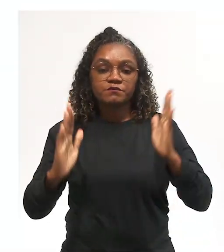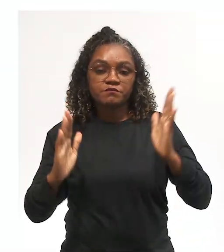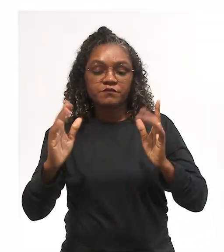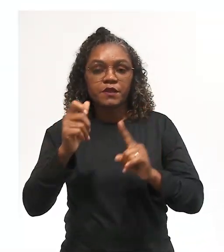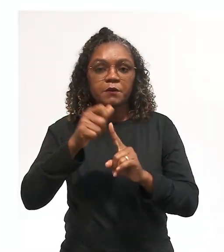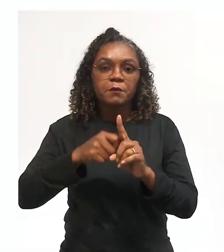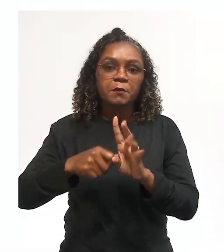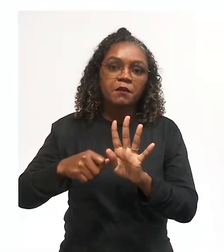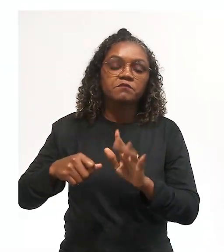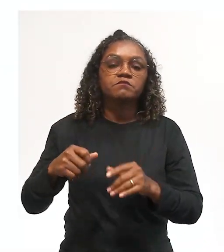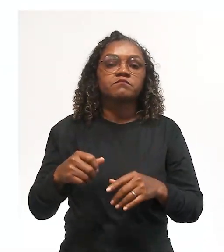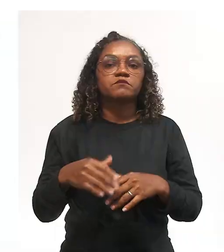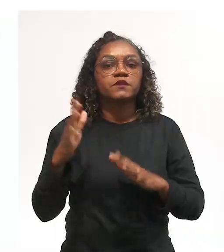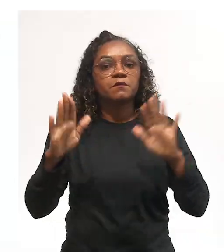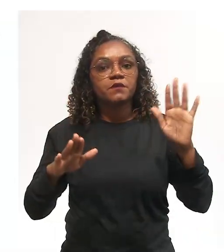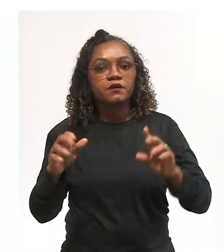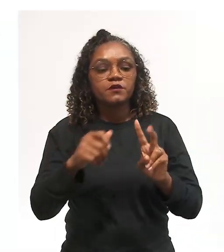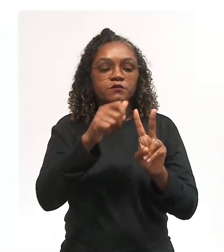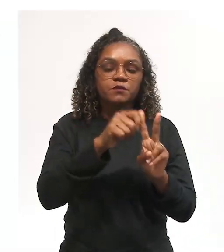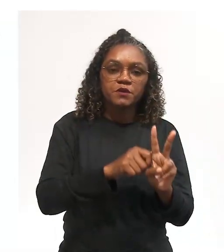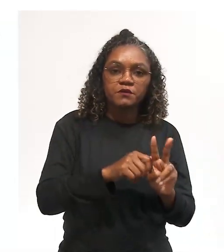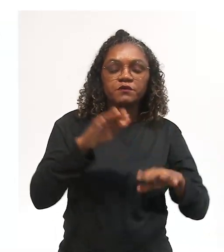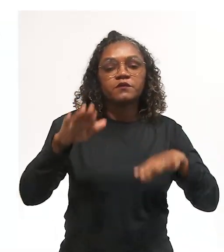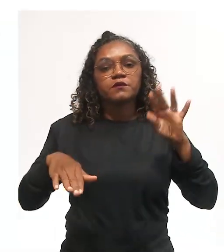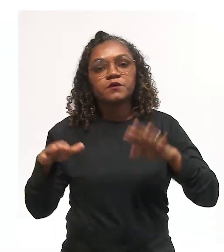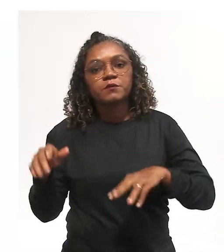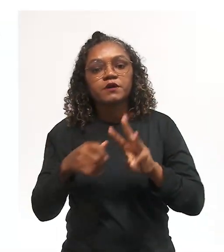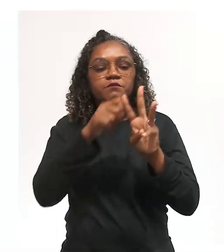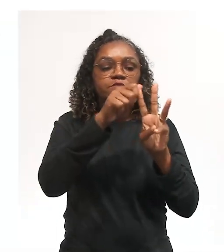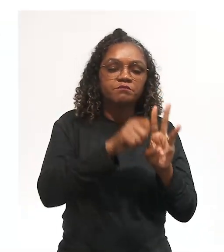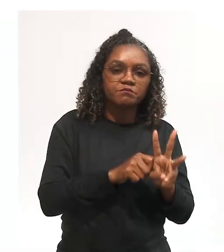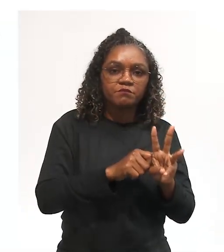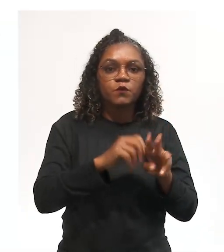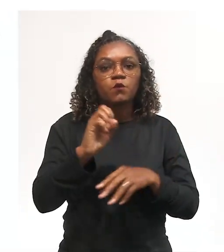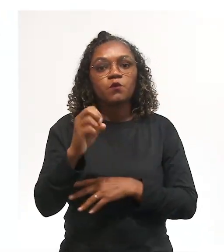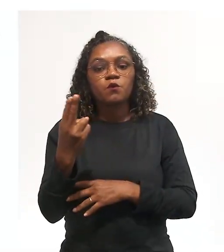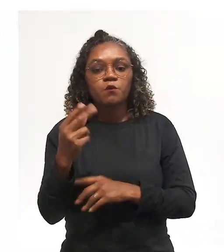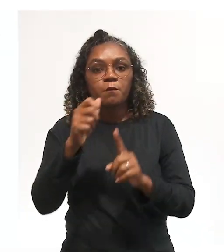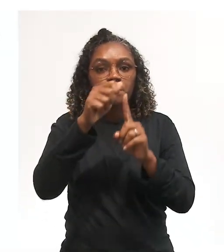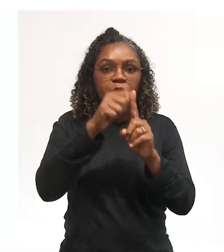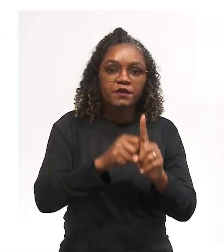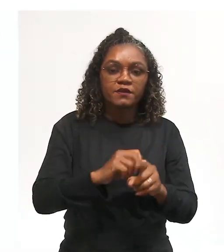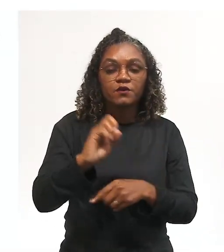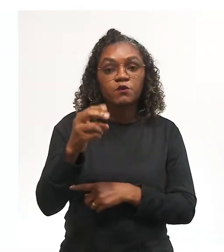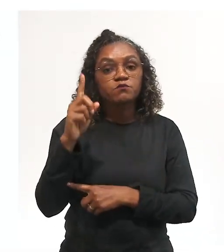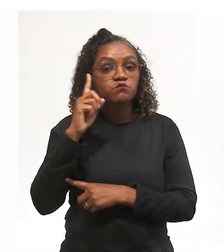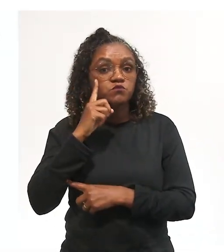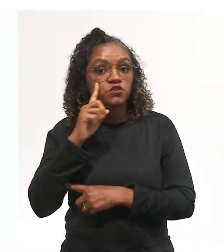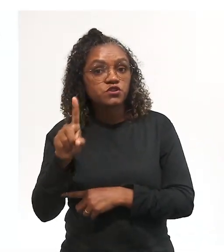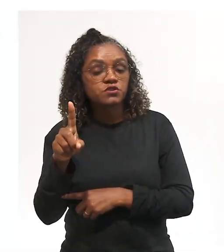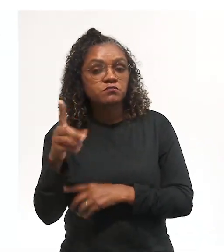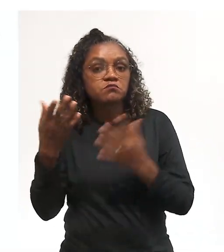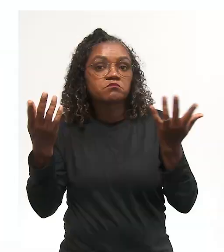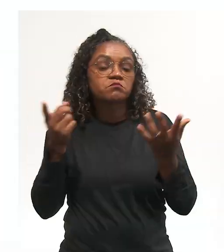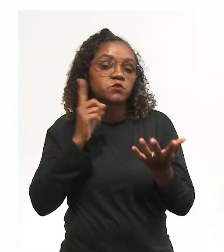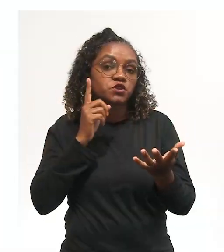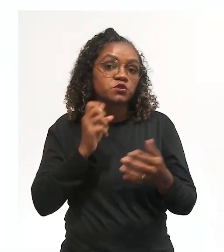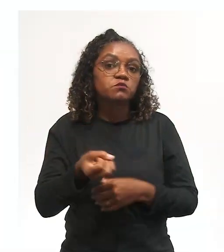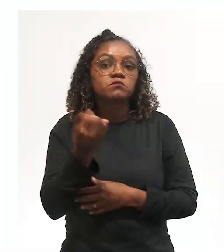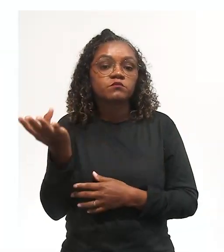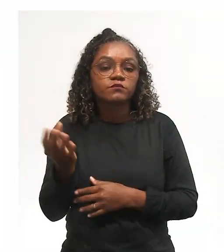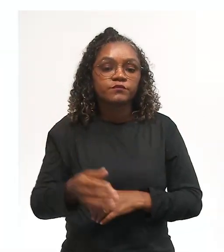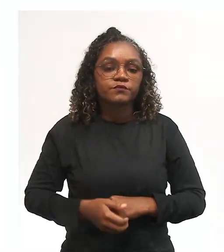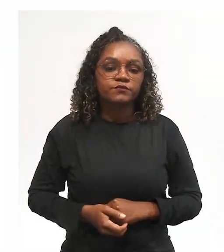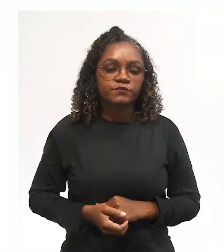trimestre, bimestre, mês ou dia. Então, por exemplo, o que significa 28? O que significa